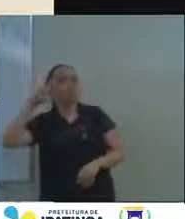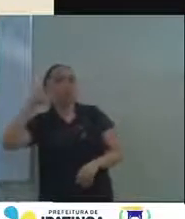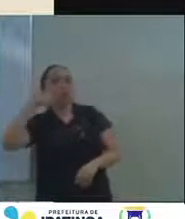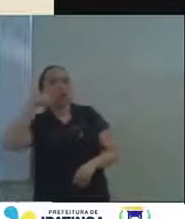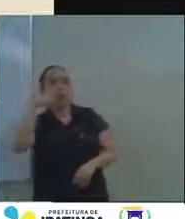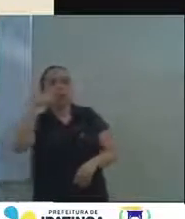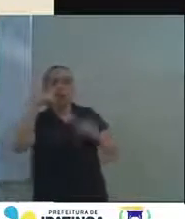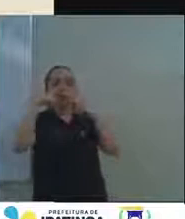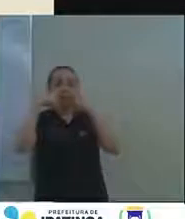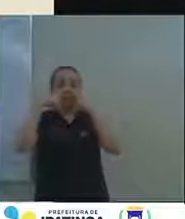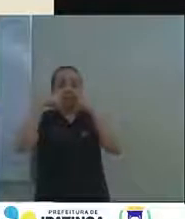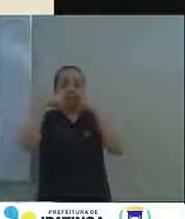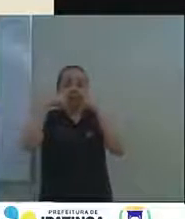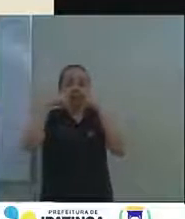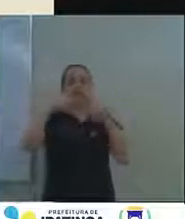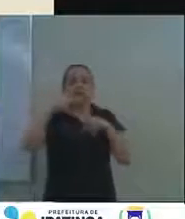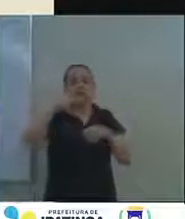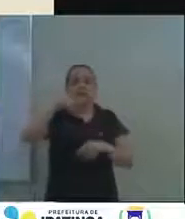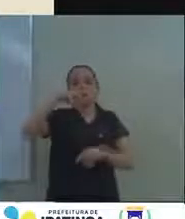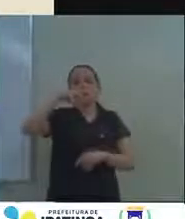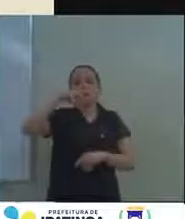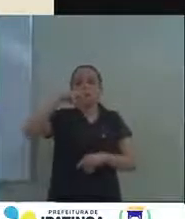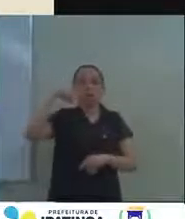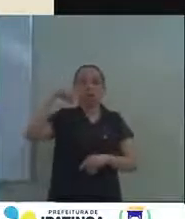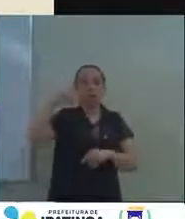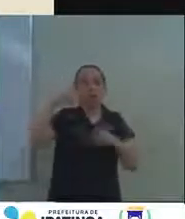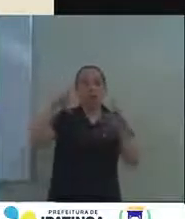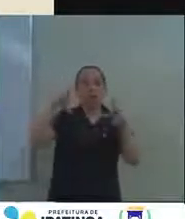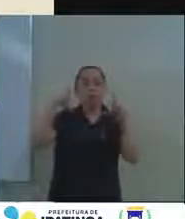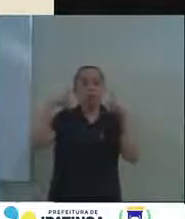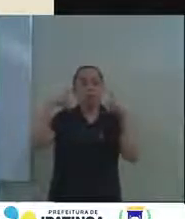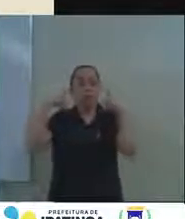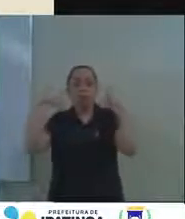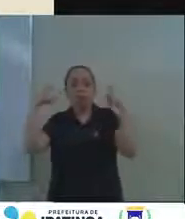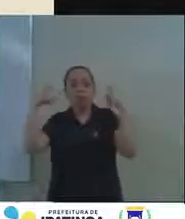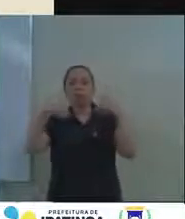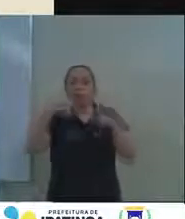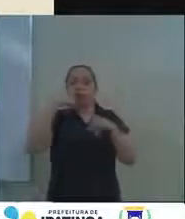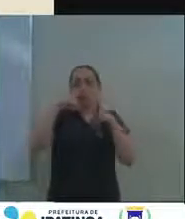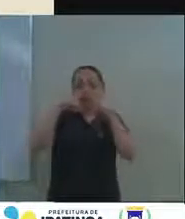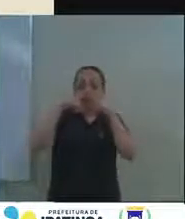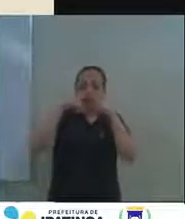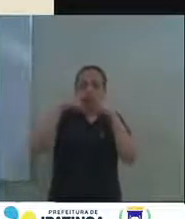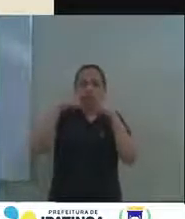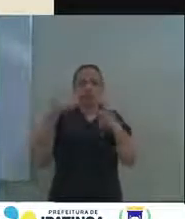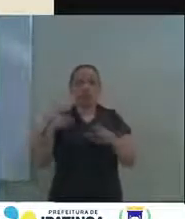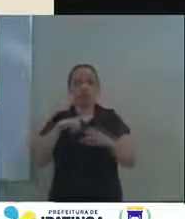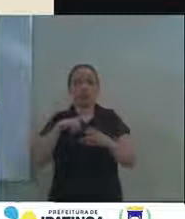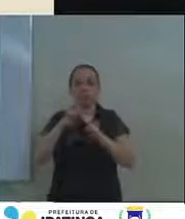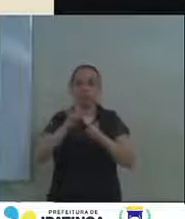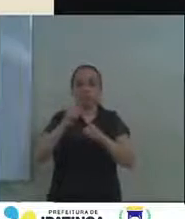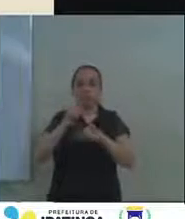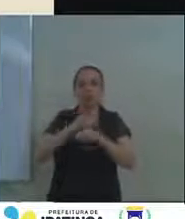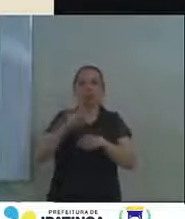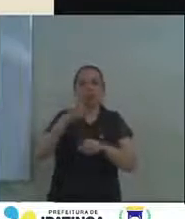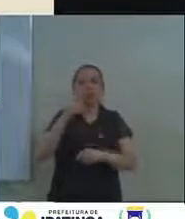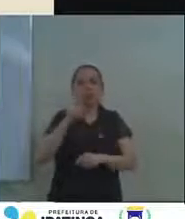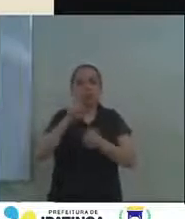vai jogar o som para o nariz mesmo. Então, vocês podem fazer, que a gente tem a técnica mastigatória.